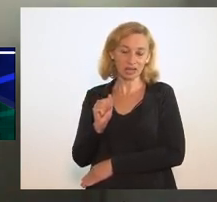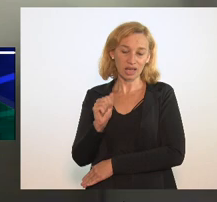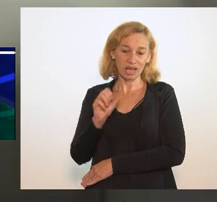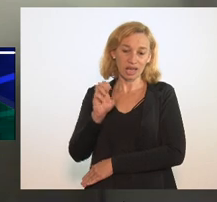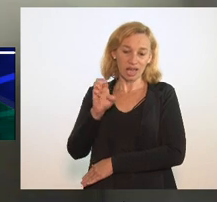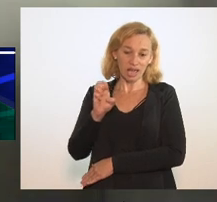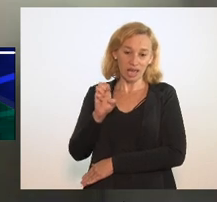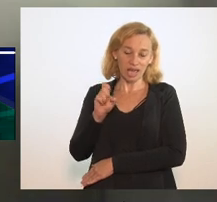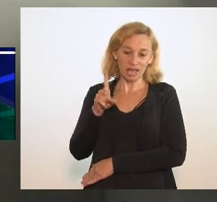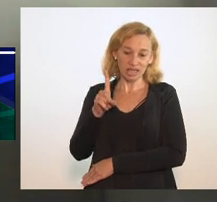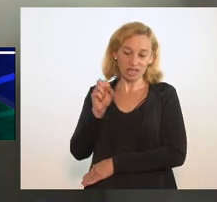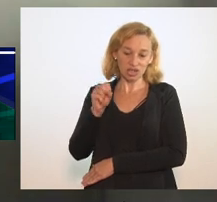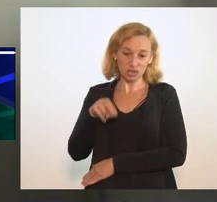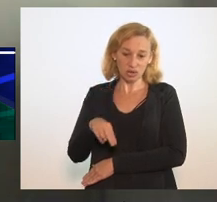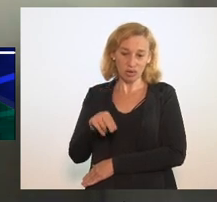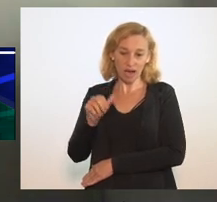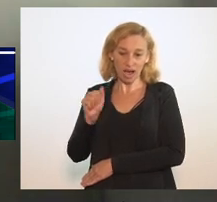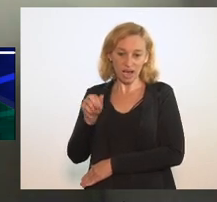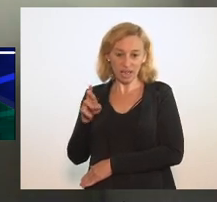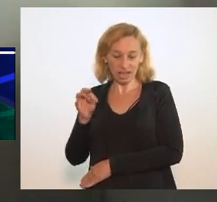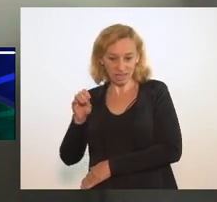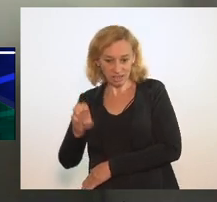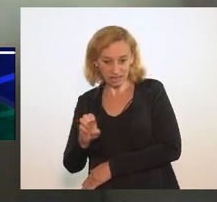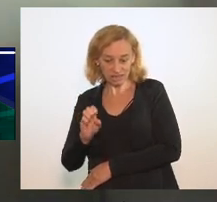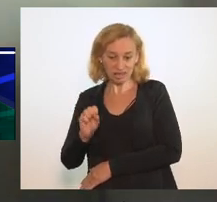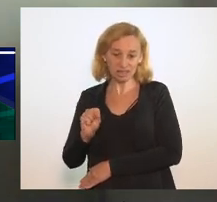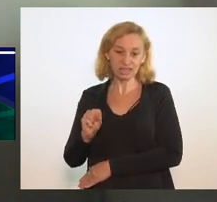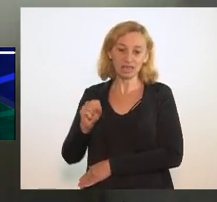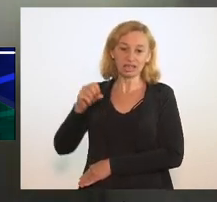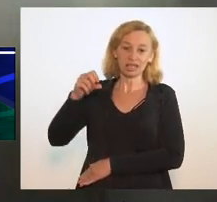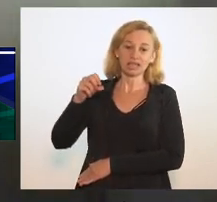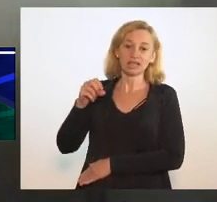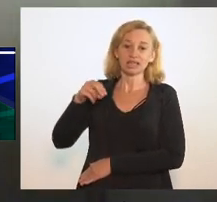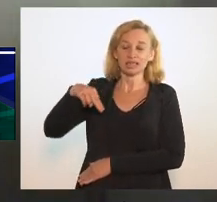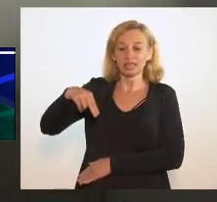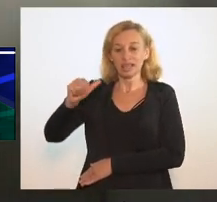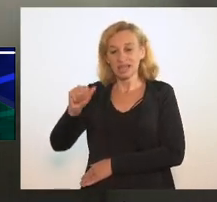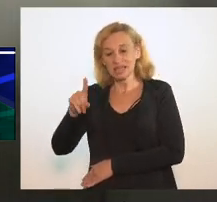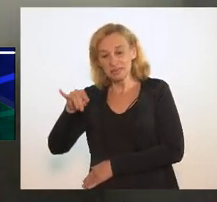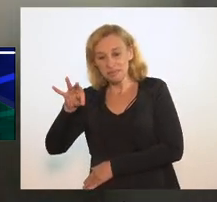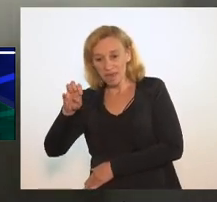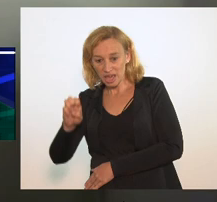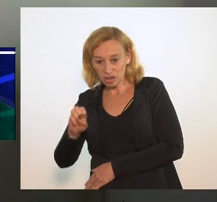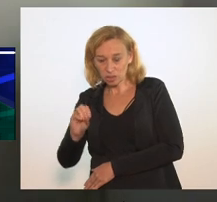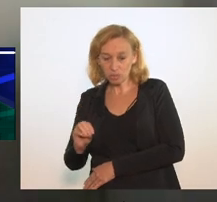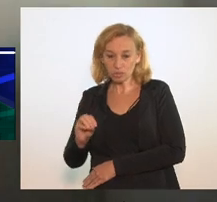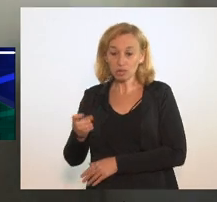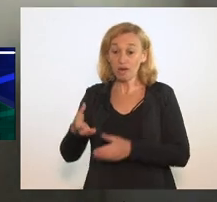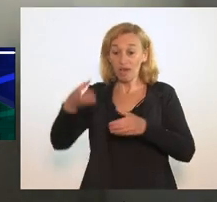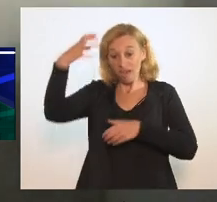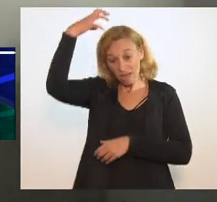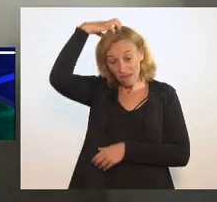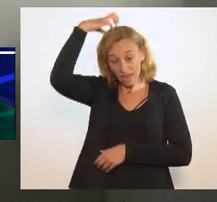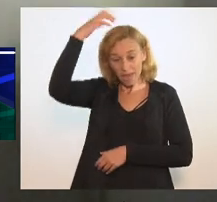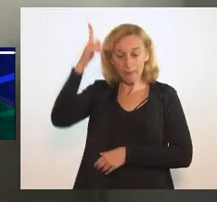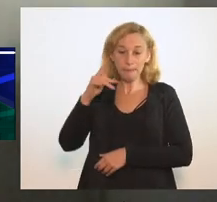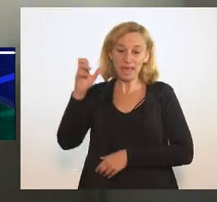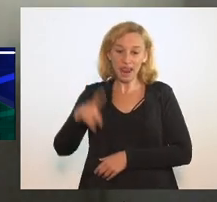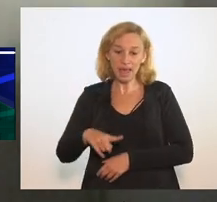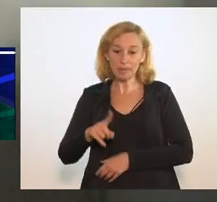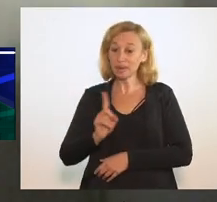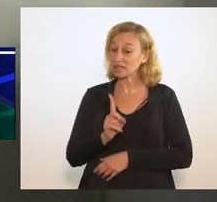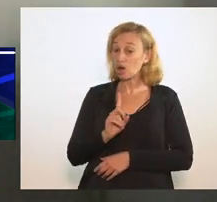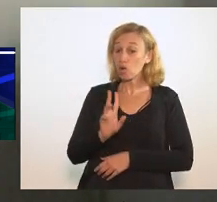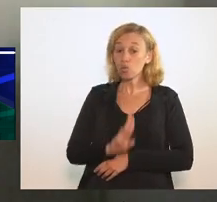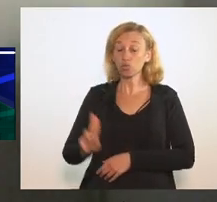Edson Arantes do Nascimento, Rei Pelé, para que ninguém use marcas